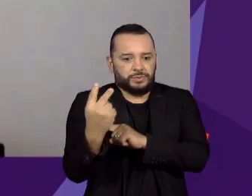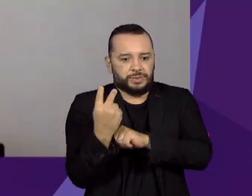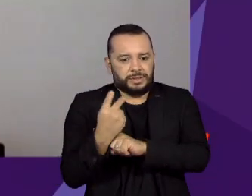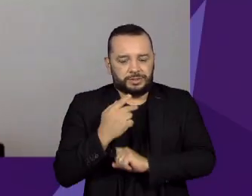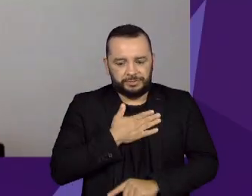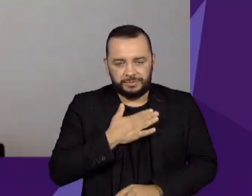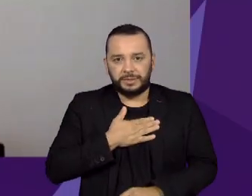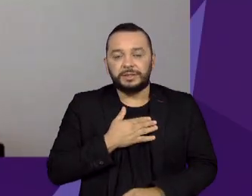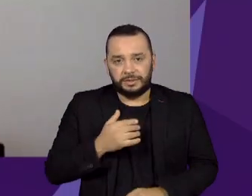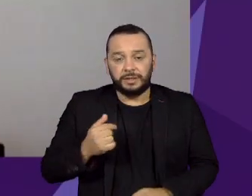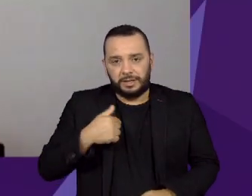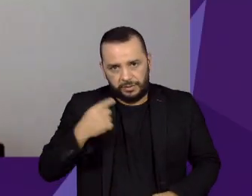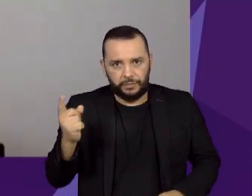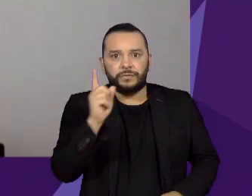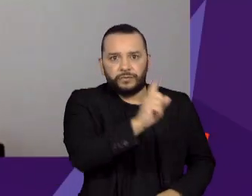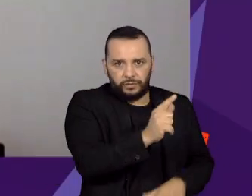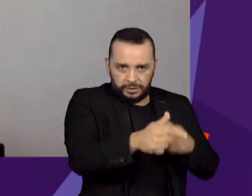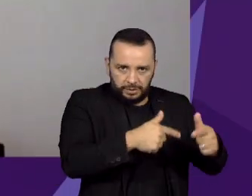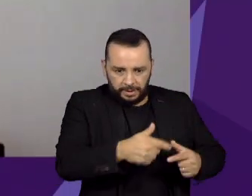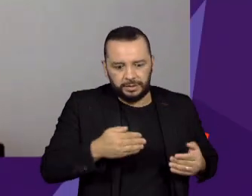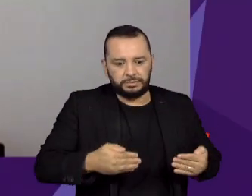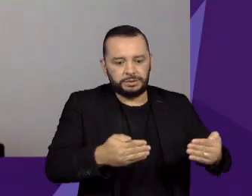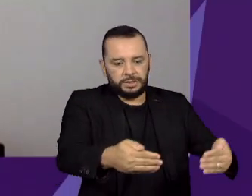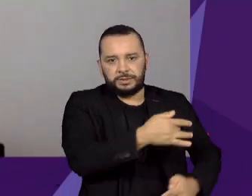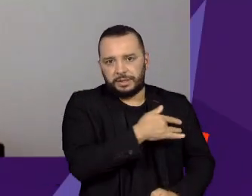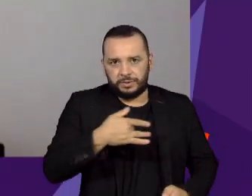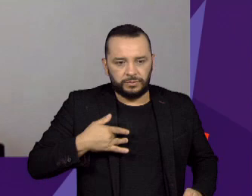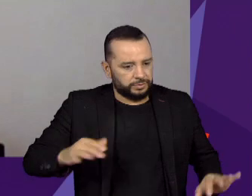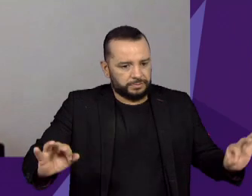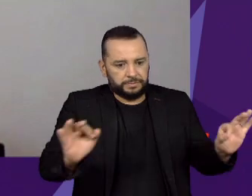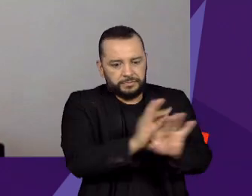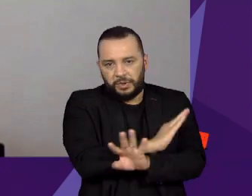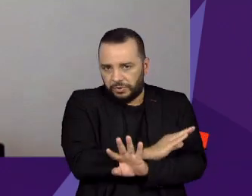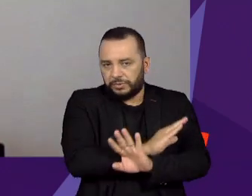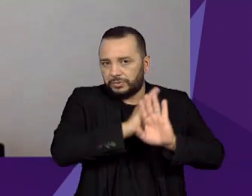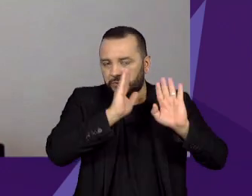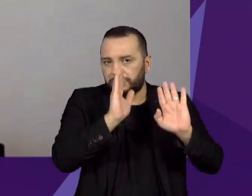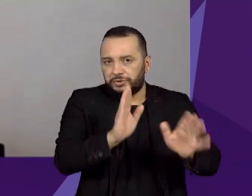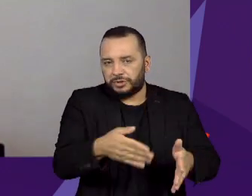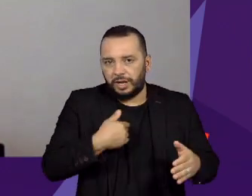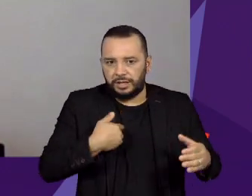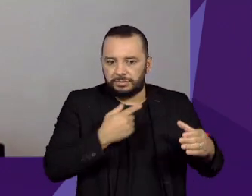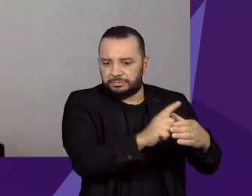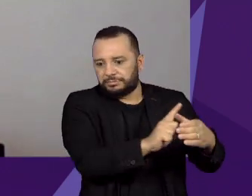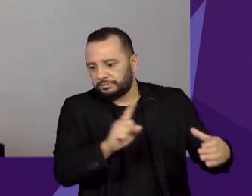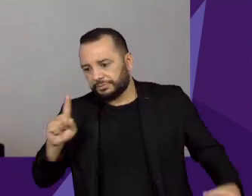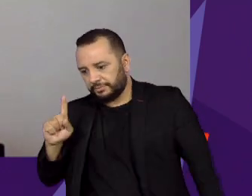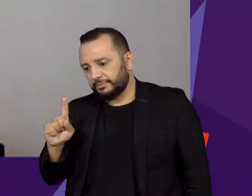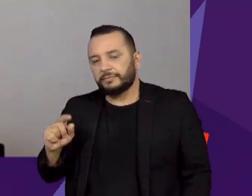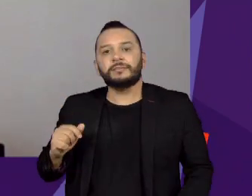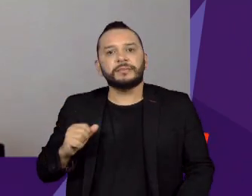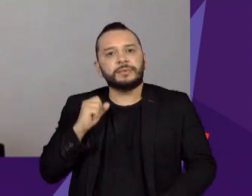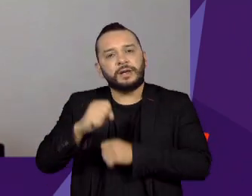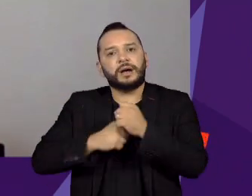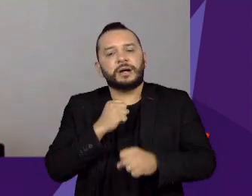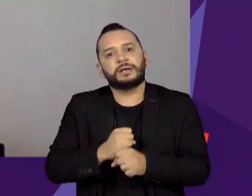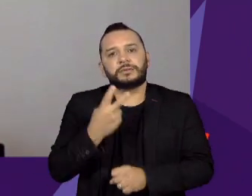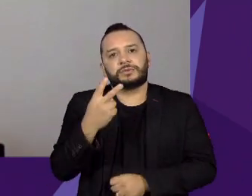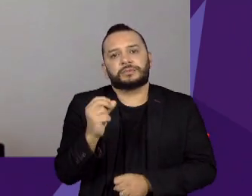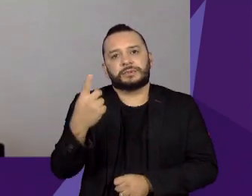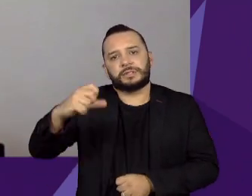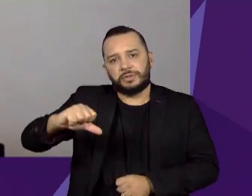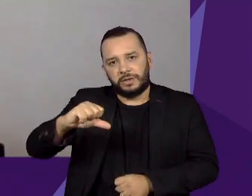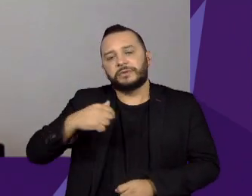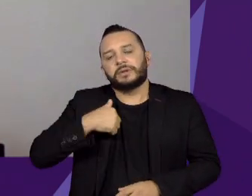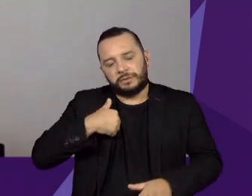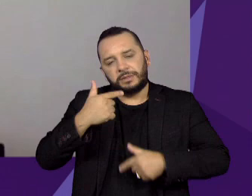é porque eu tinha que ir, eu tinha que trabalhar e eu tinha que fazer minha parte. O ano de 2019 foi um ano que eu trabalhei para dentro do